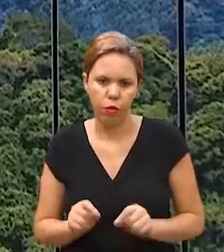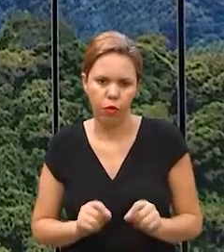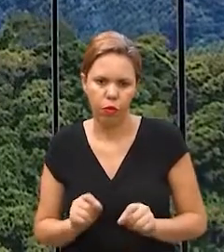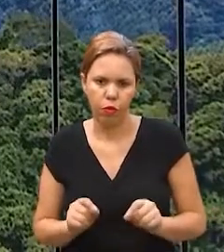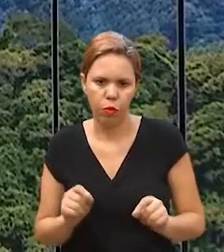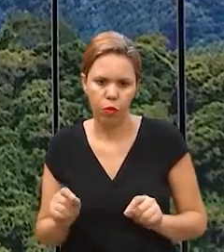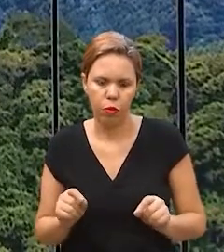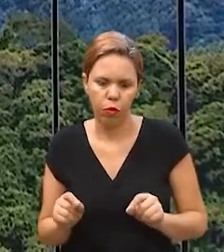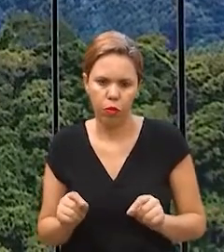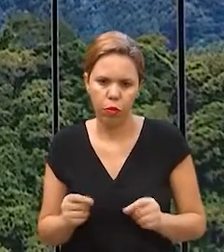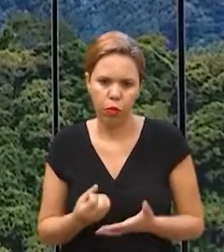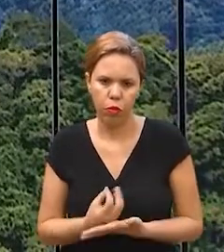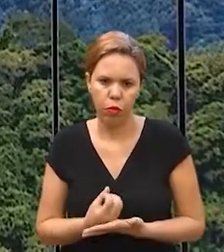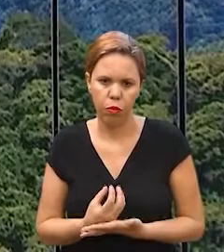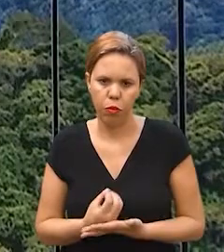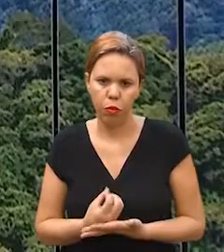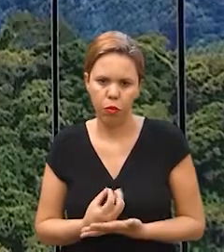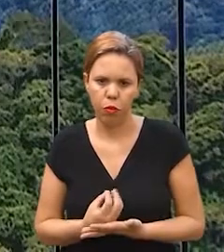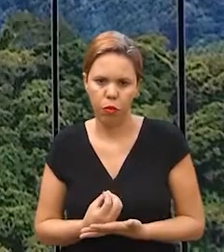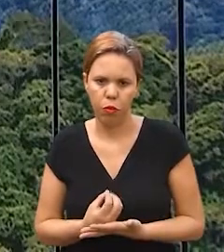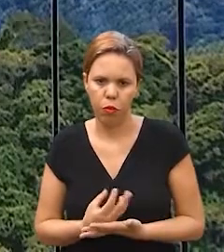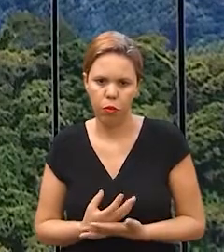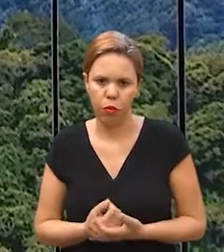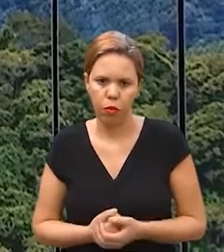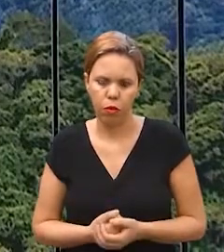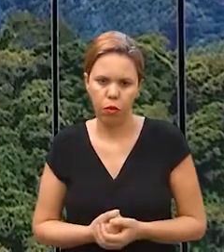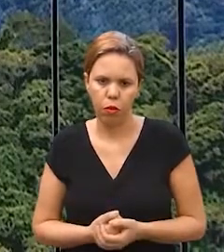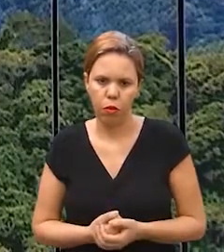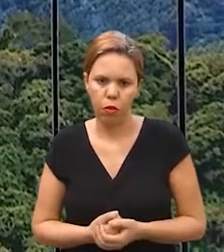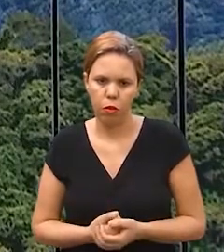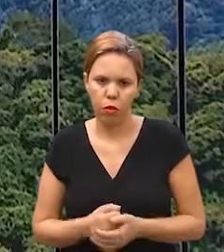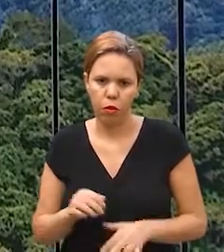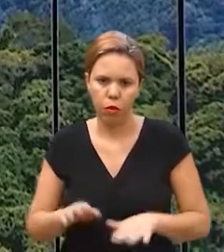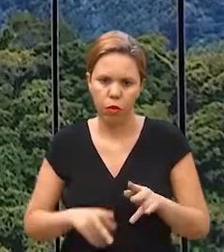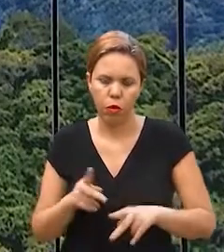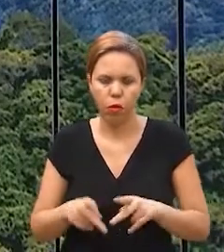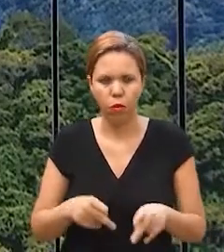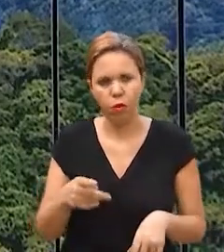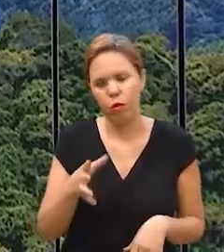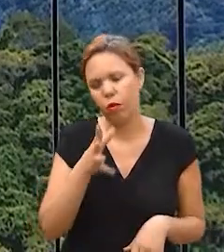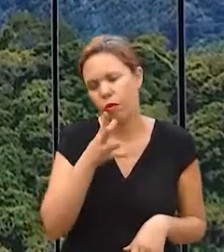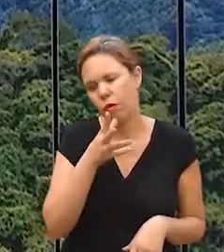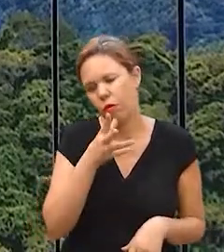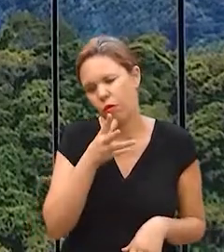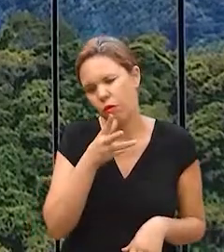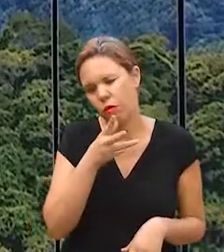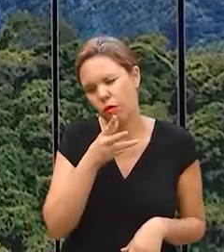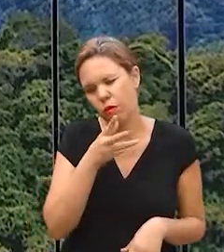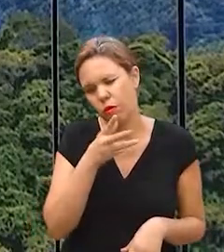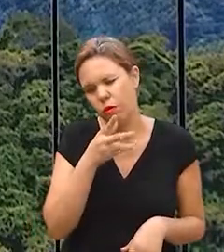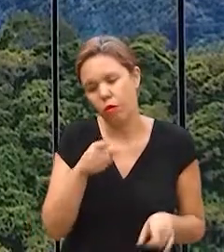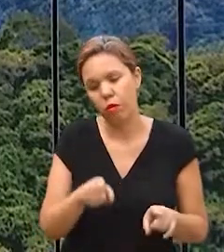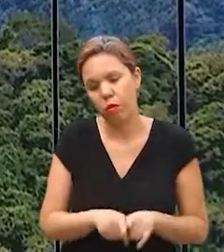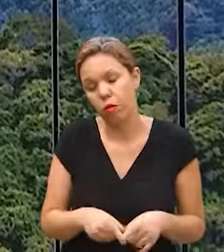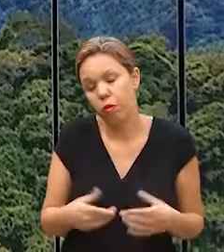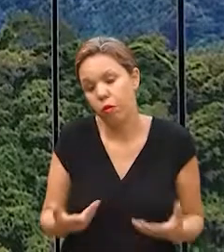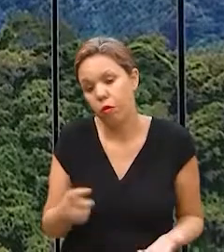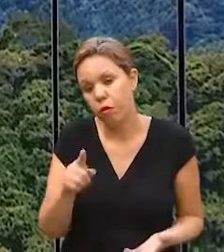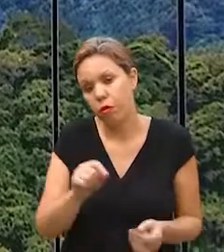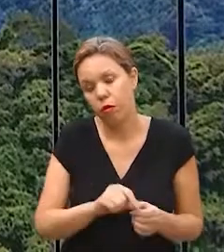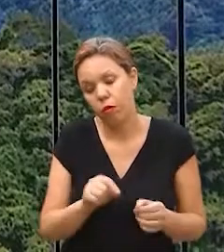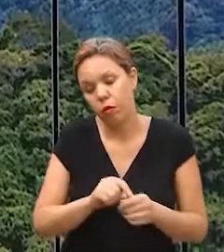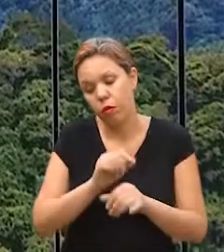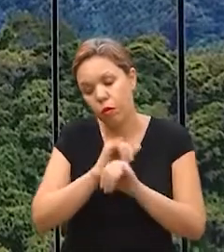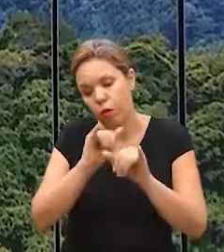da alfabetização. Às vezes a ficha demora um pouco para cair também. E quando você faz uma campanha,